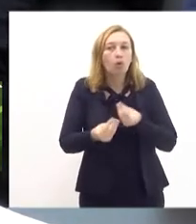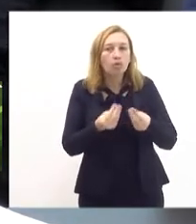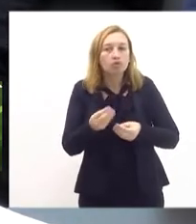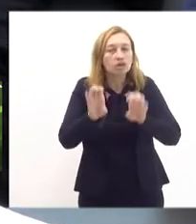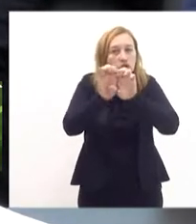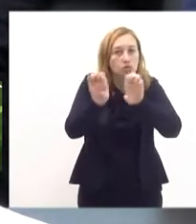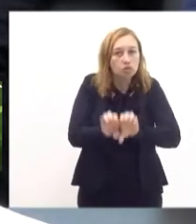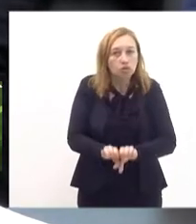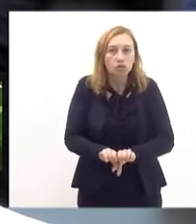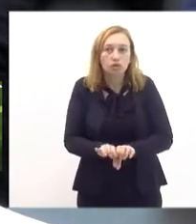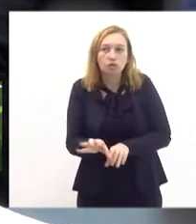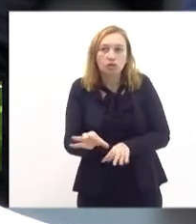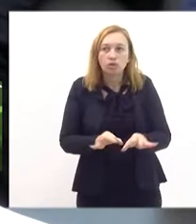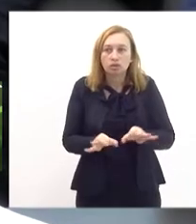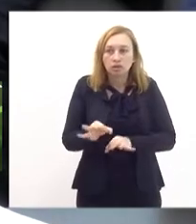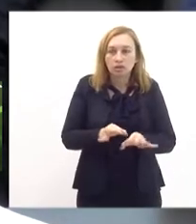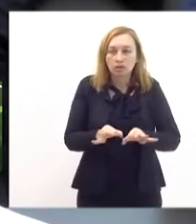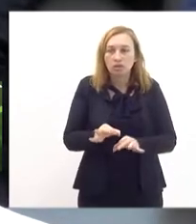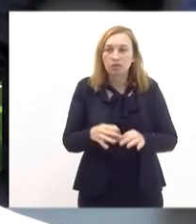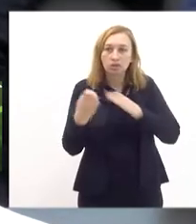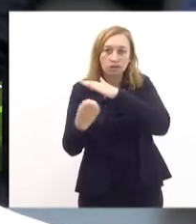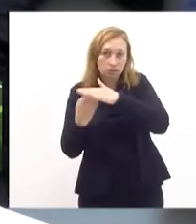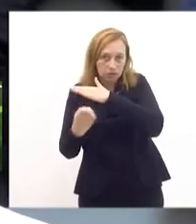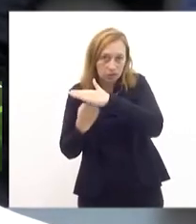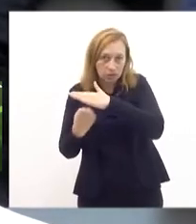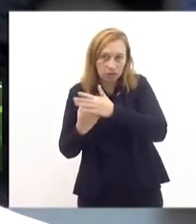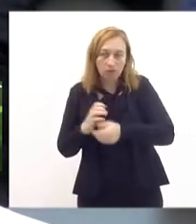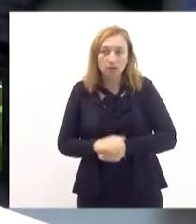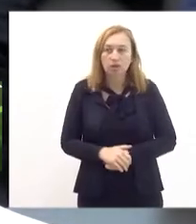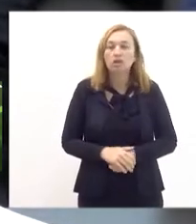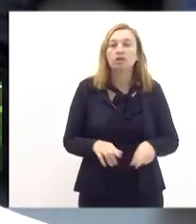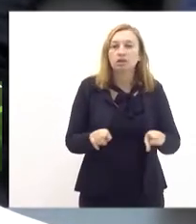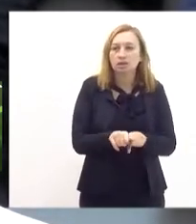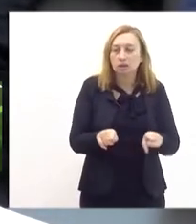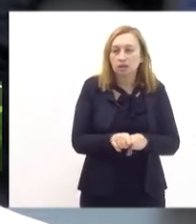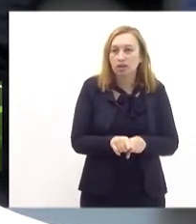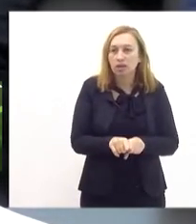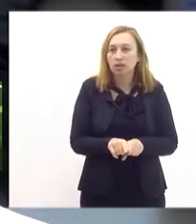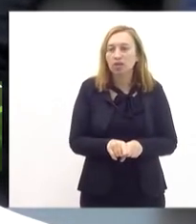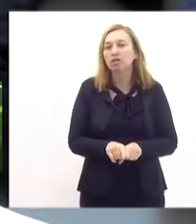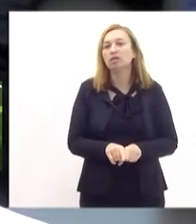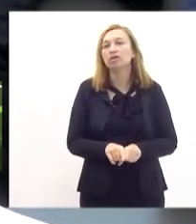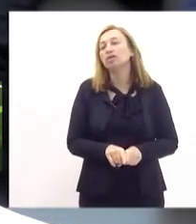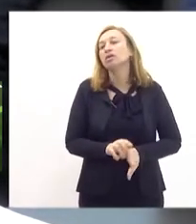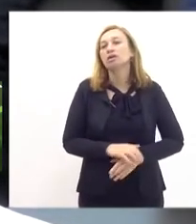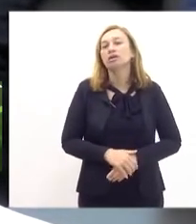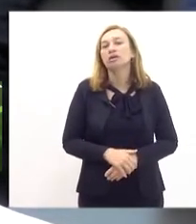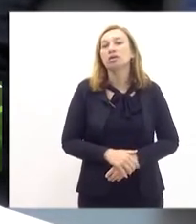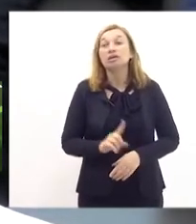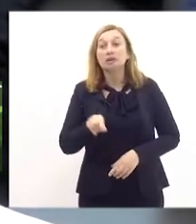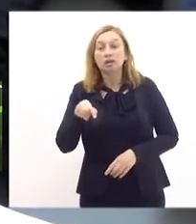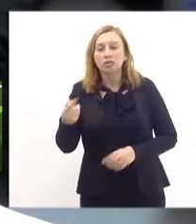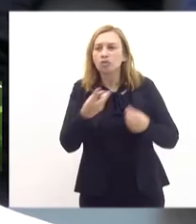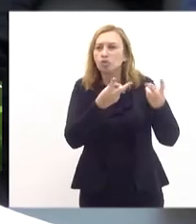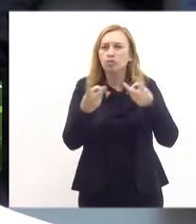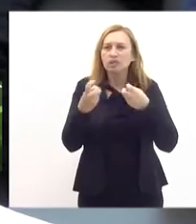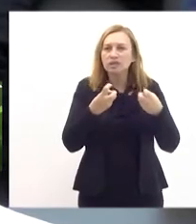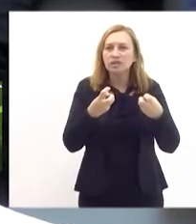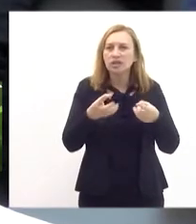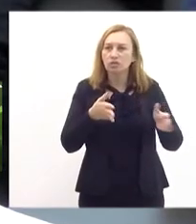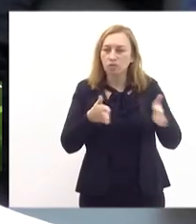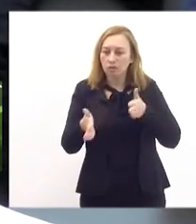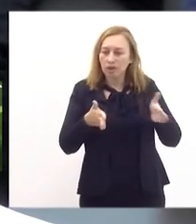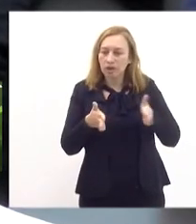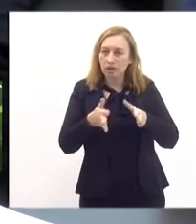estrutura organizacional dessa empresa e a estrutura do programa de integridade dessa empresa. Depois a gente observa os prazos